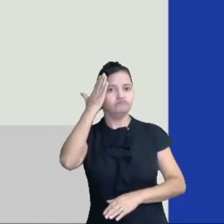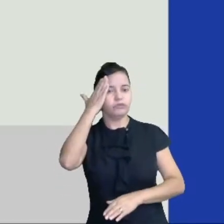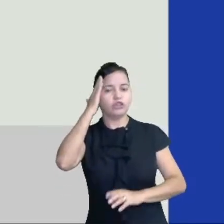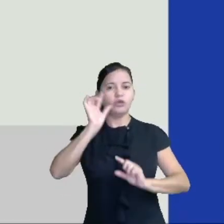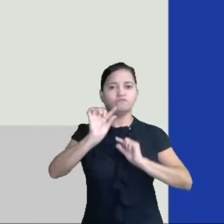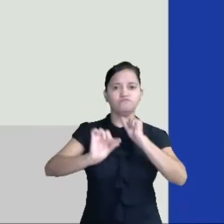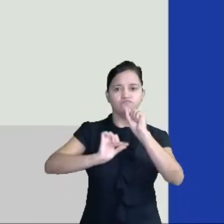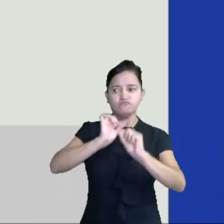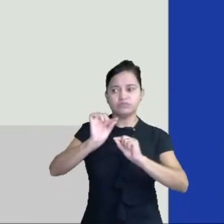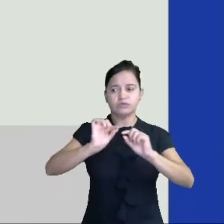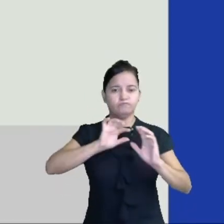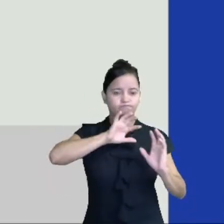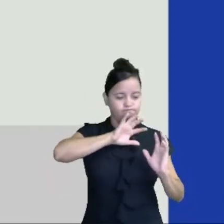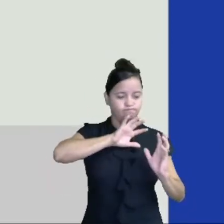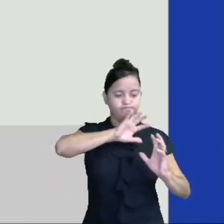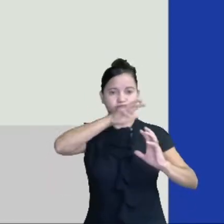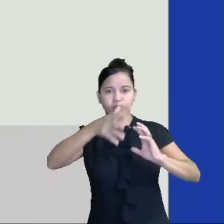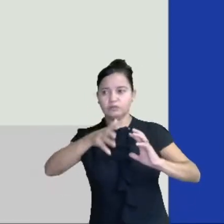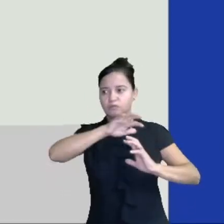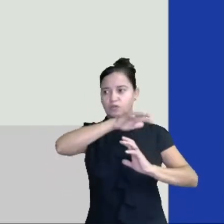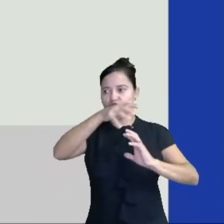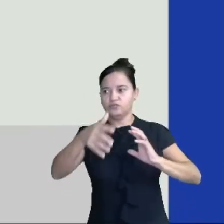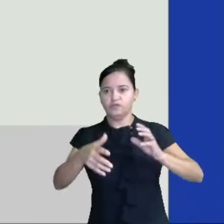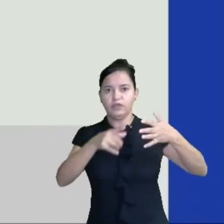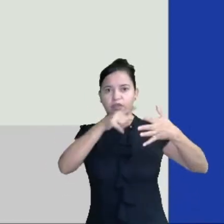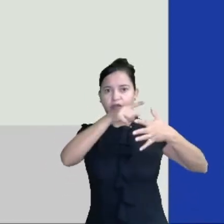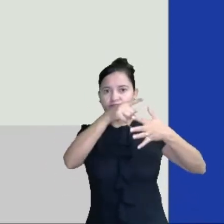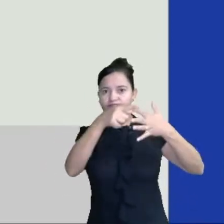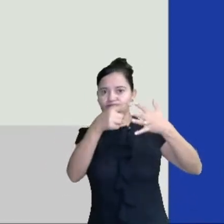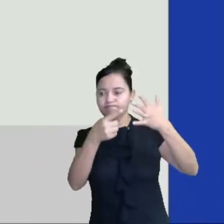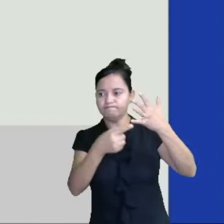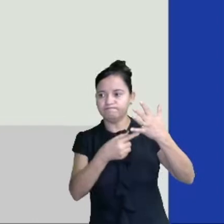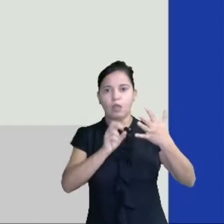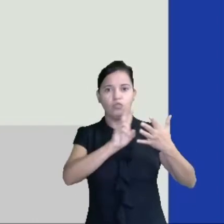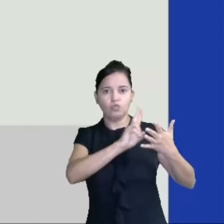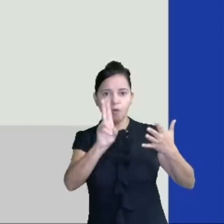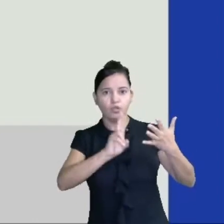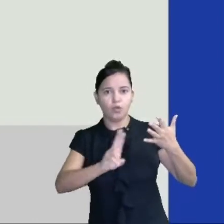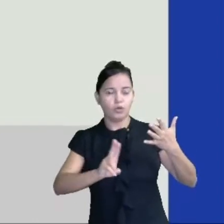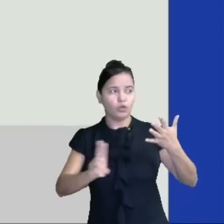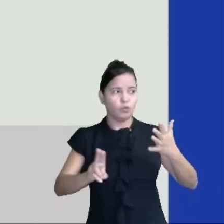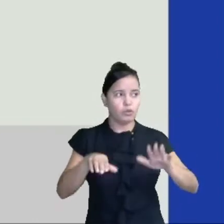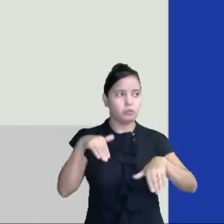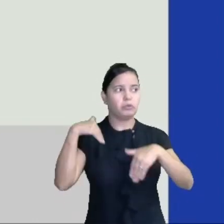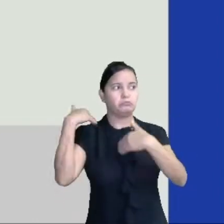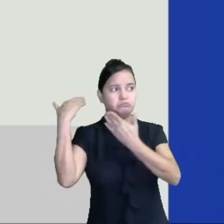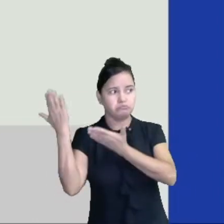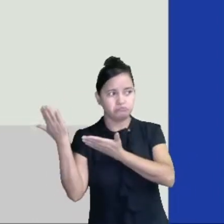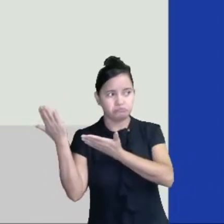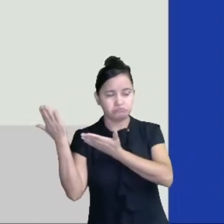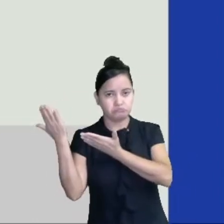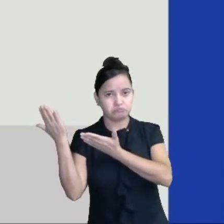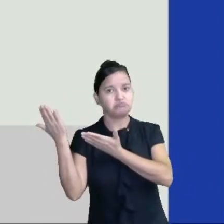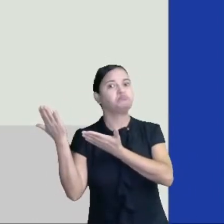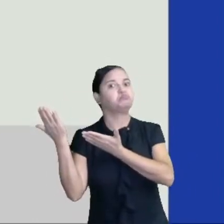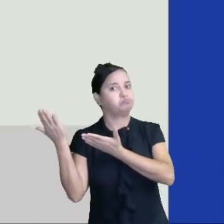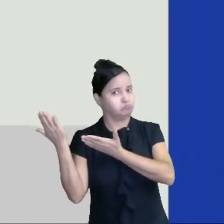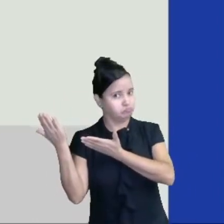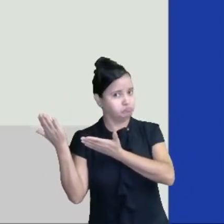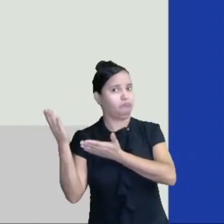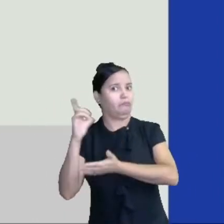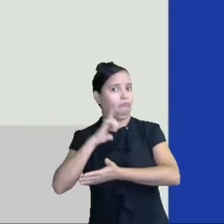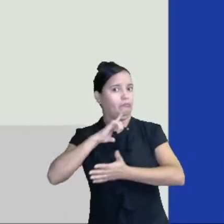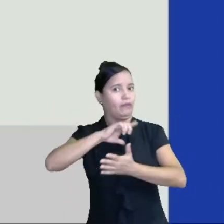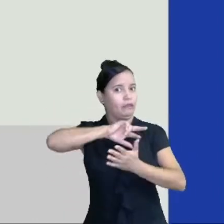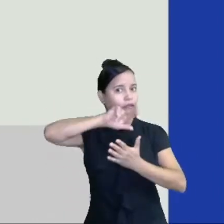nossa atmosfera é formada pela troposfera, pela estratosfera, pela mesosfera, pela termosfera e exosfera. Mas qual vai ser a